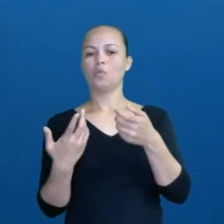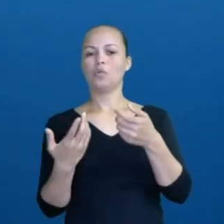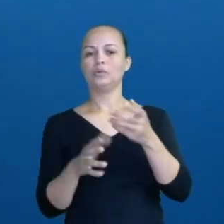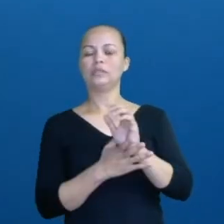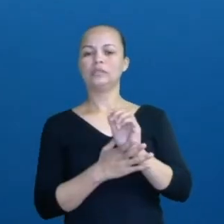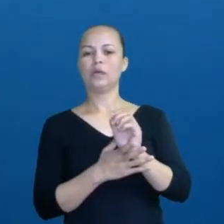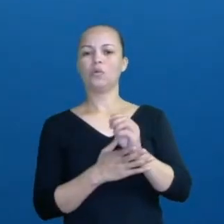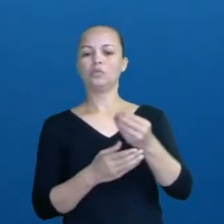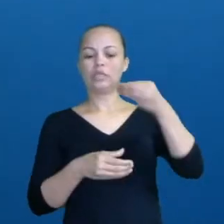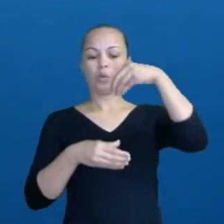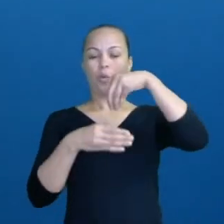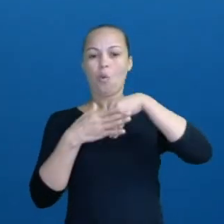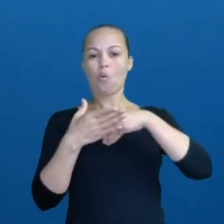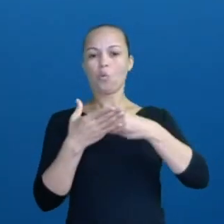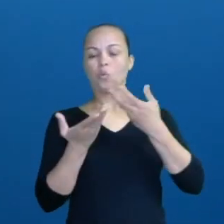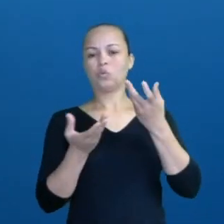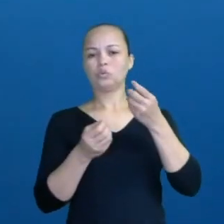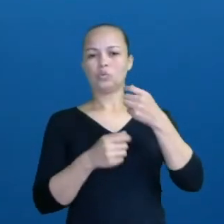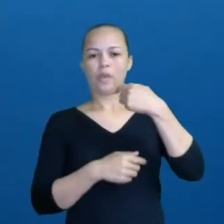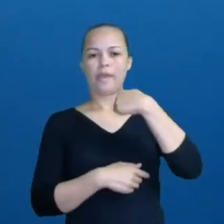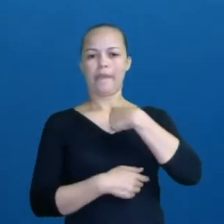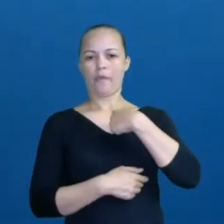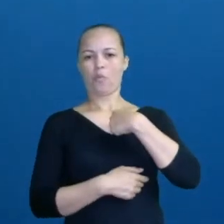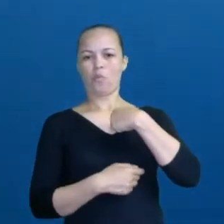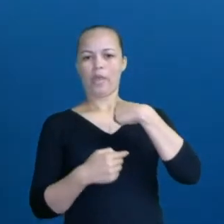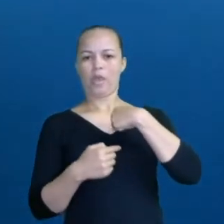O sujeito oculto, eu.